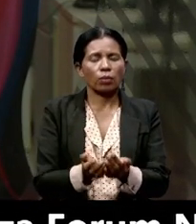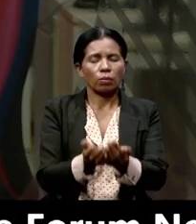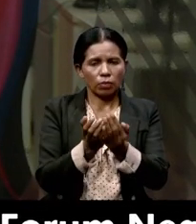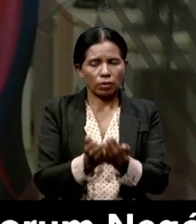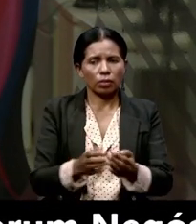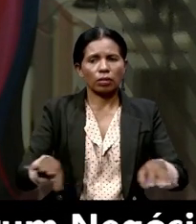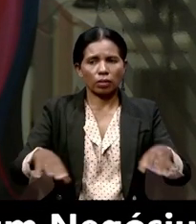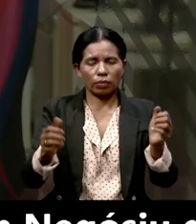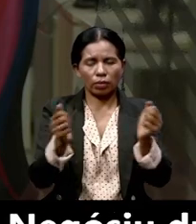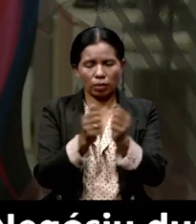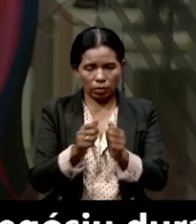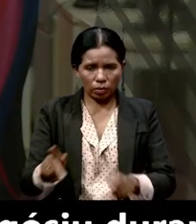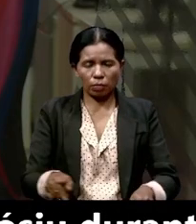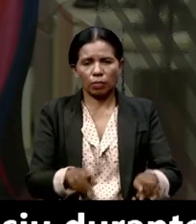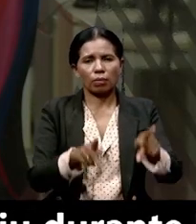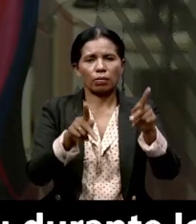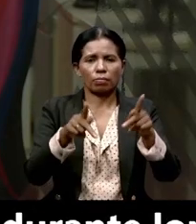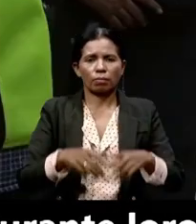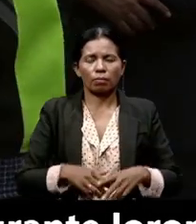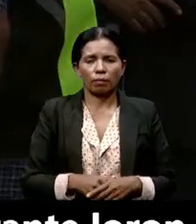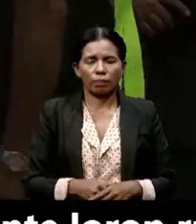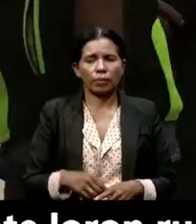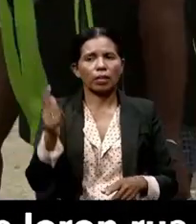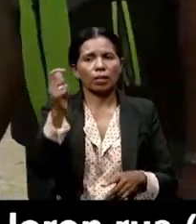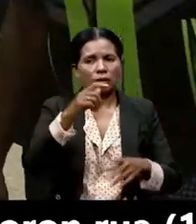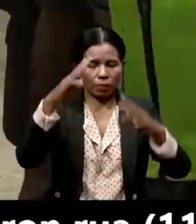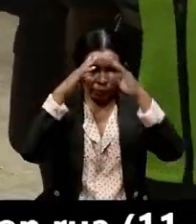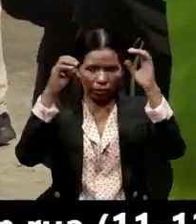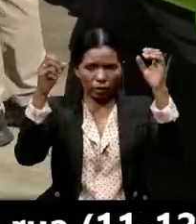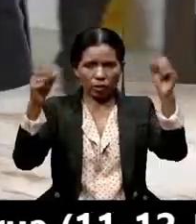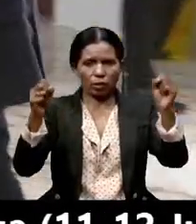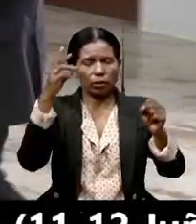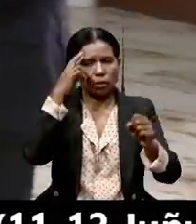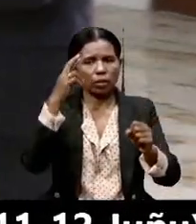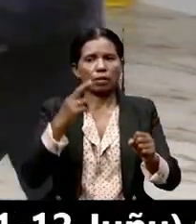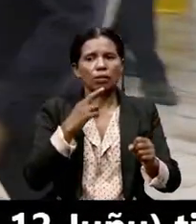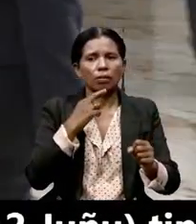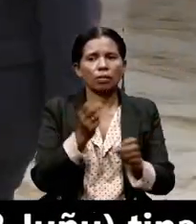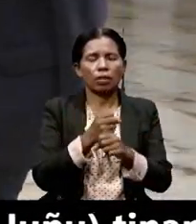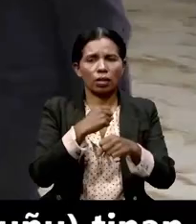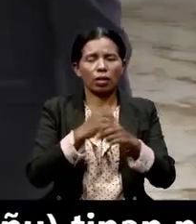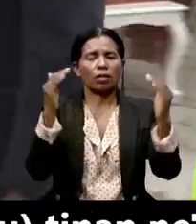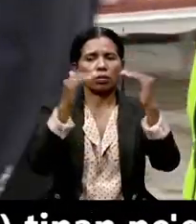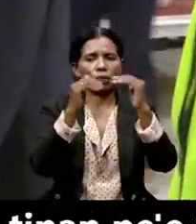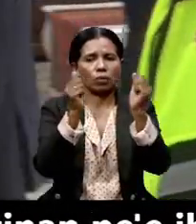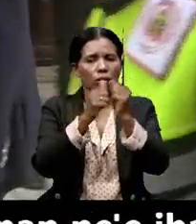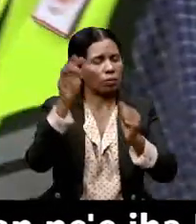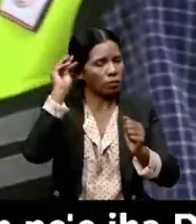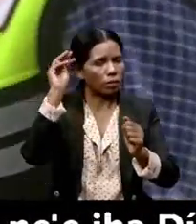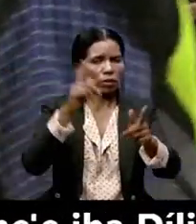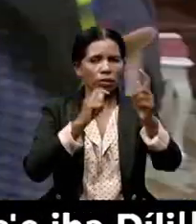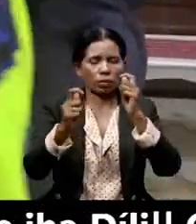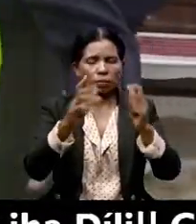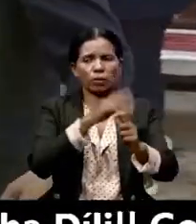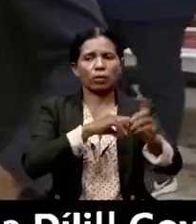serviço atendimento público. E a terça, né, Presidente da República, José Ramos Horta, lá ao encontro com o Ministro de Transporte e